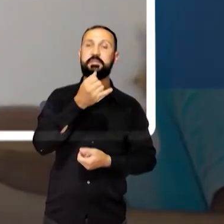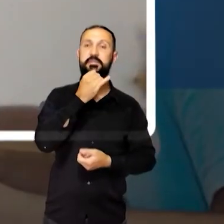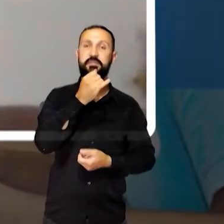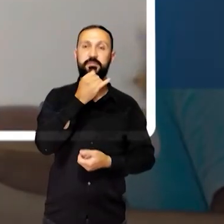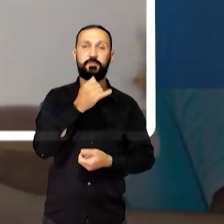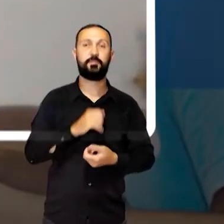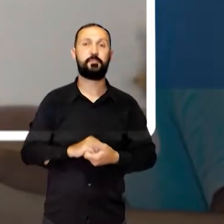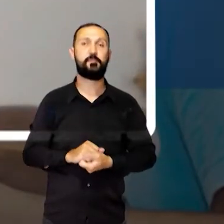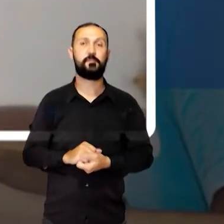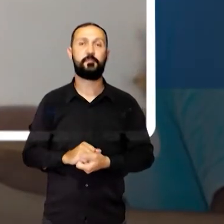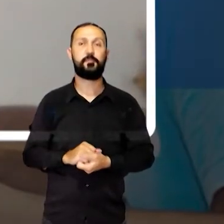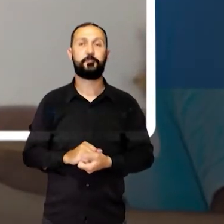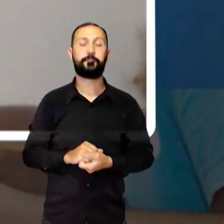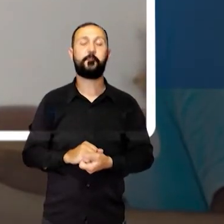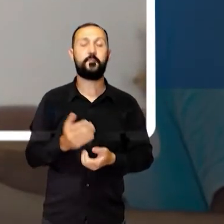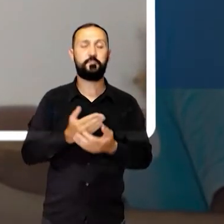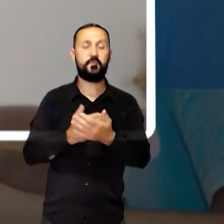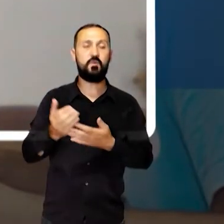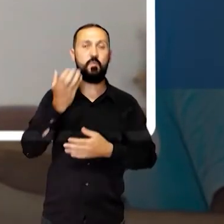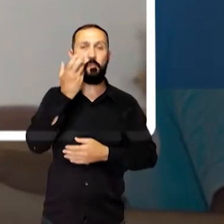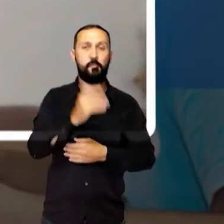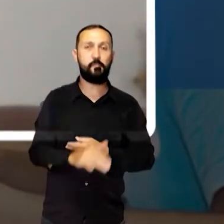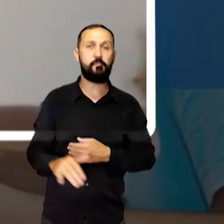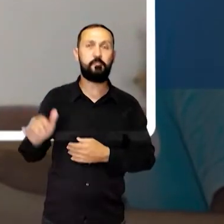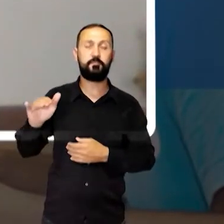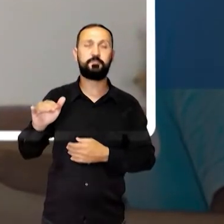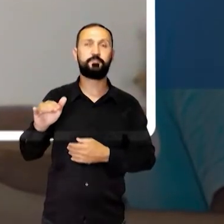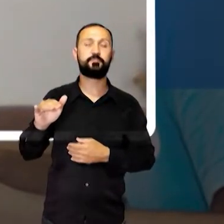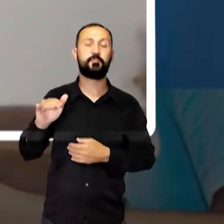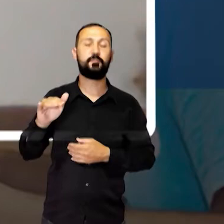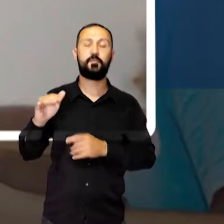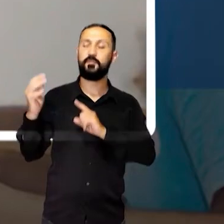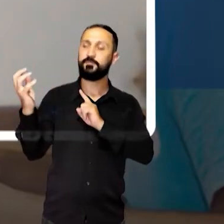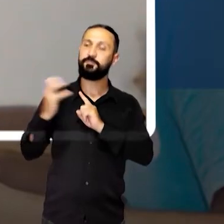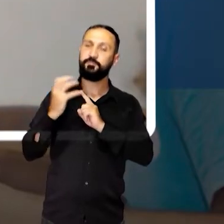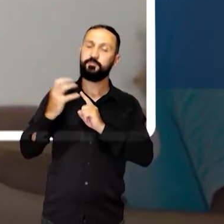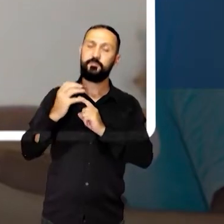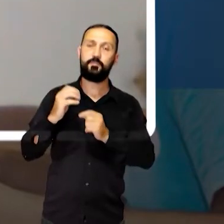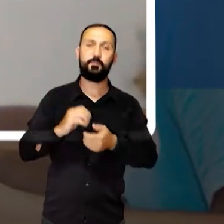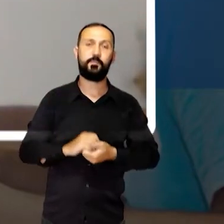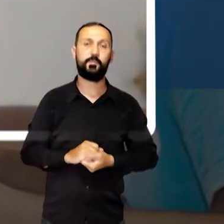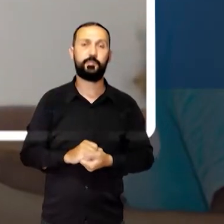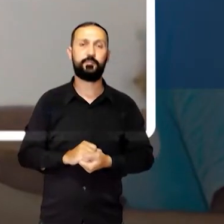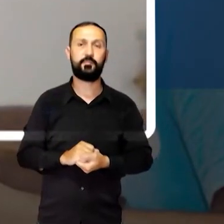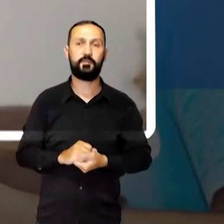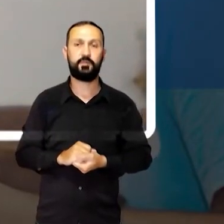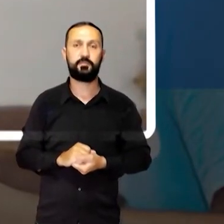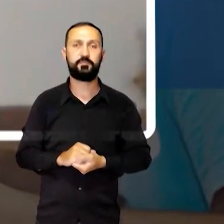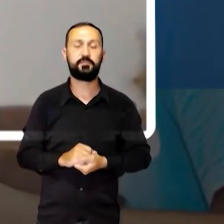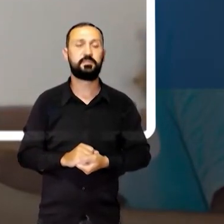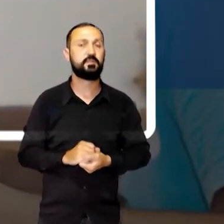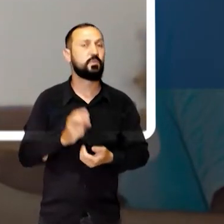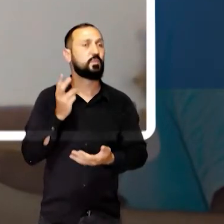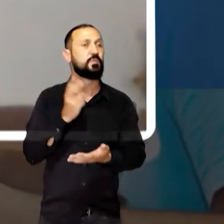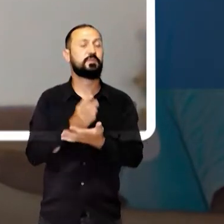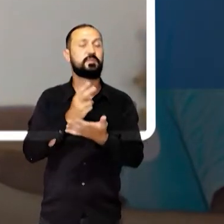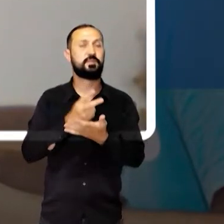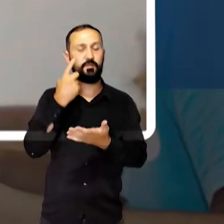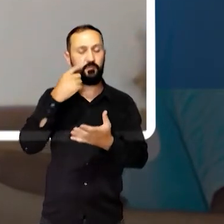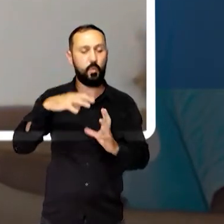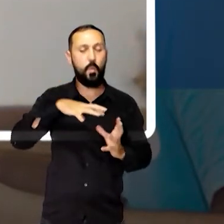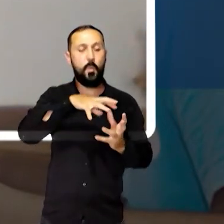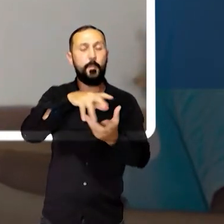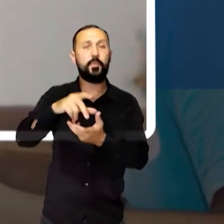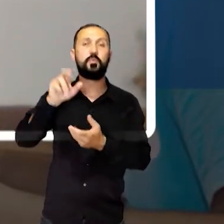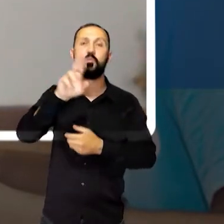caso, foi de infância, uma vocação, um chamado de infância. Eu sempre vi o